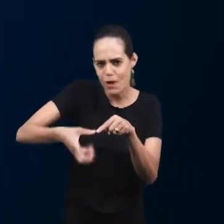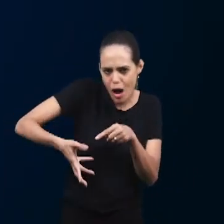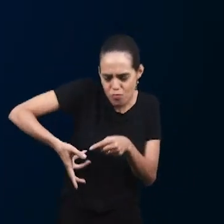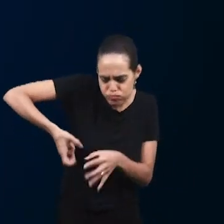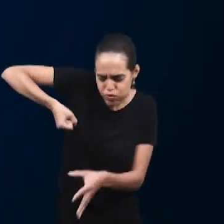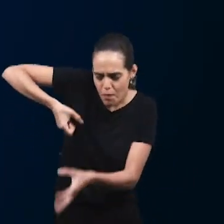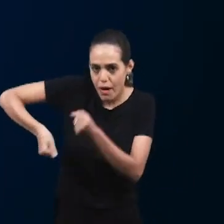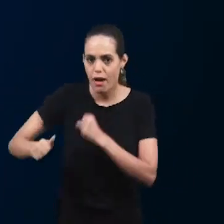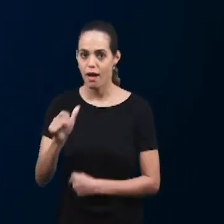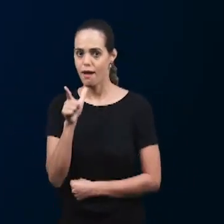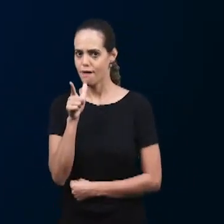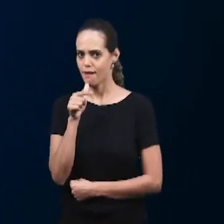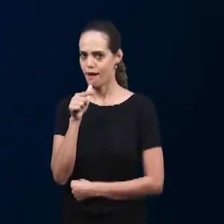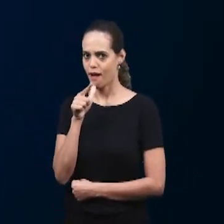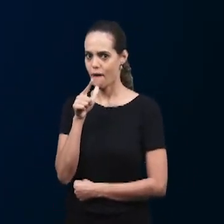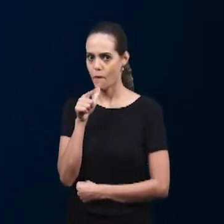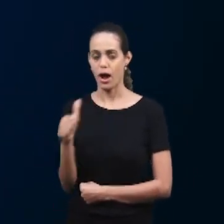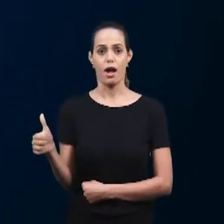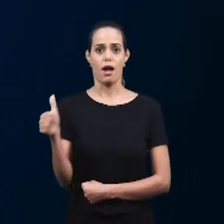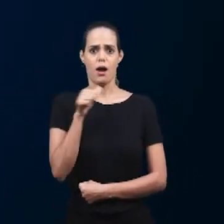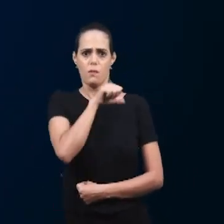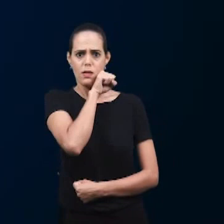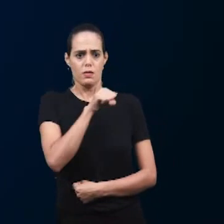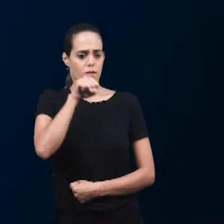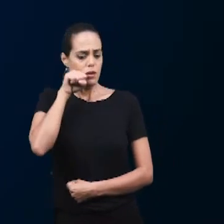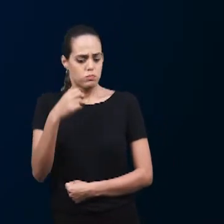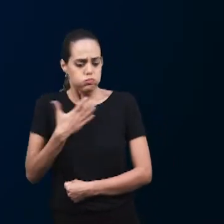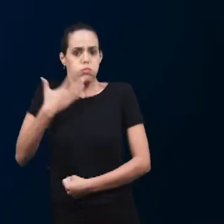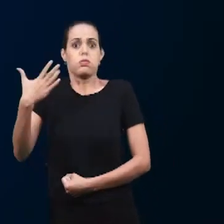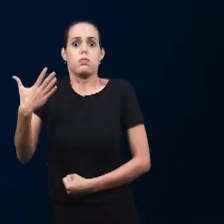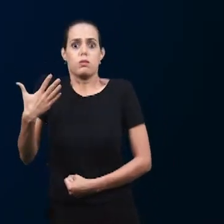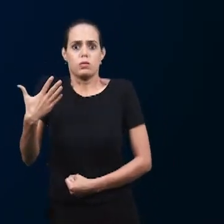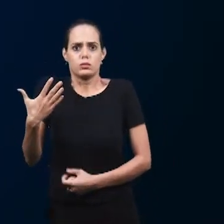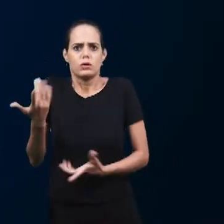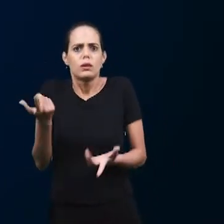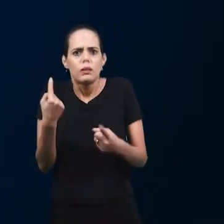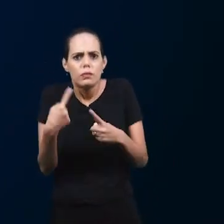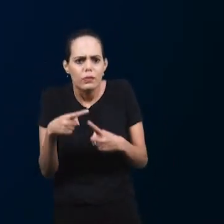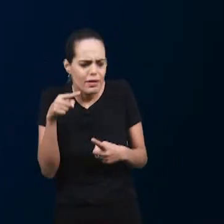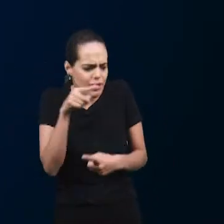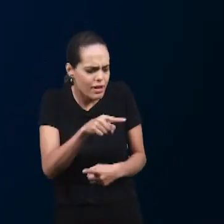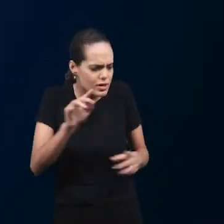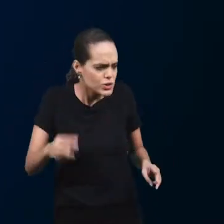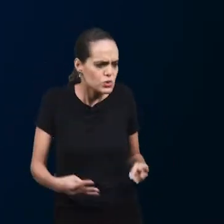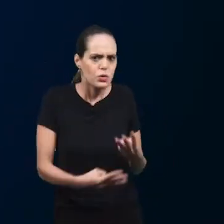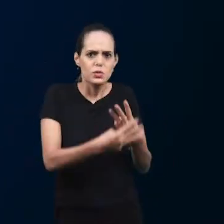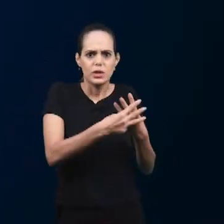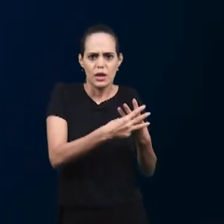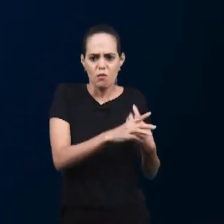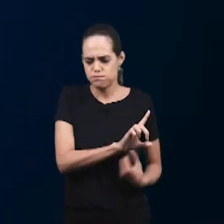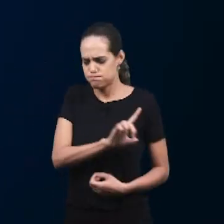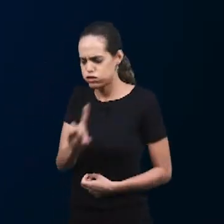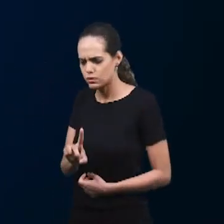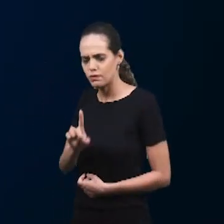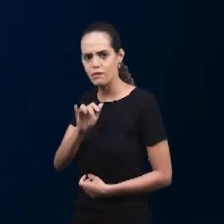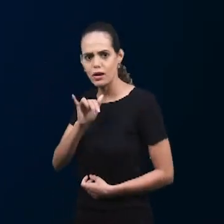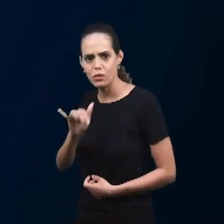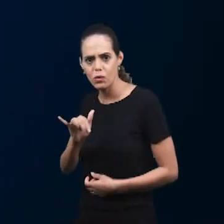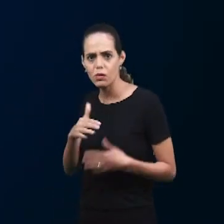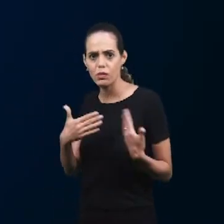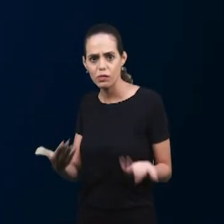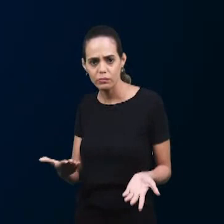água a esta mulher, e ela se assustou, porque estava acostumada com as barreiras, ela tinha se acomodado a elas. Porém,